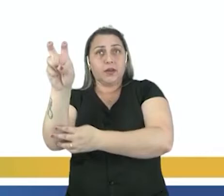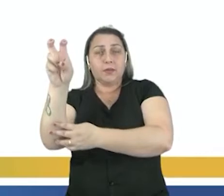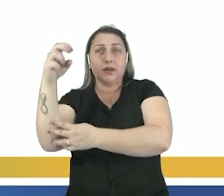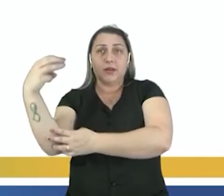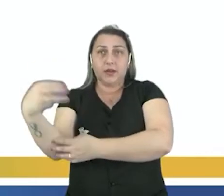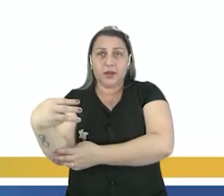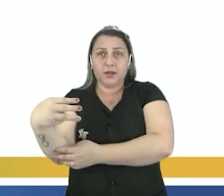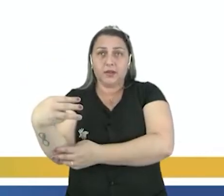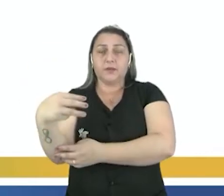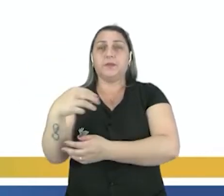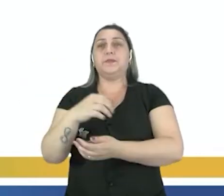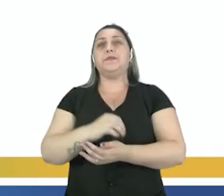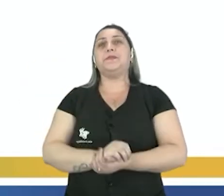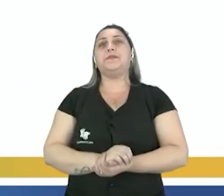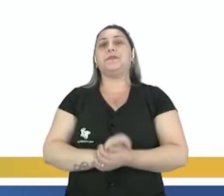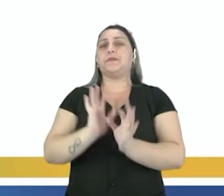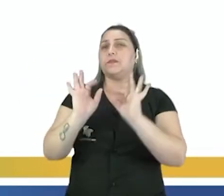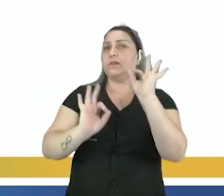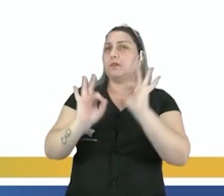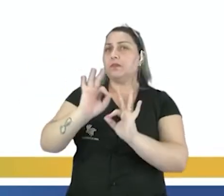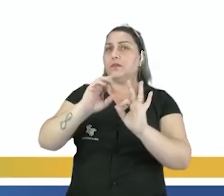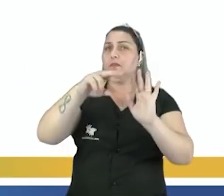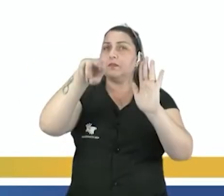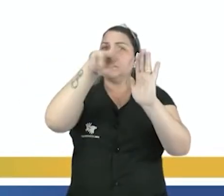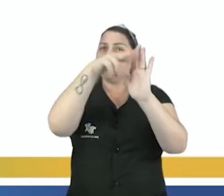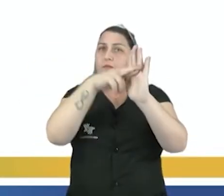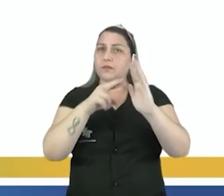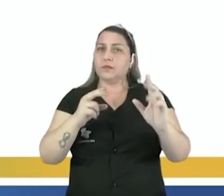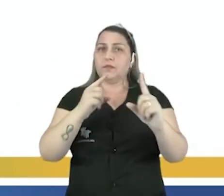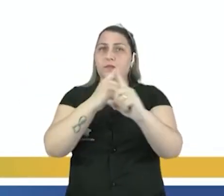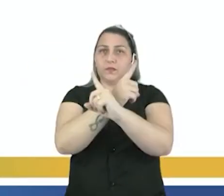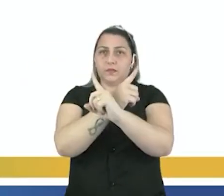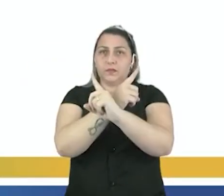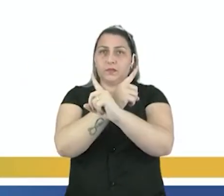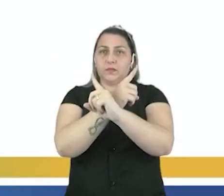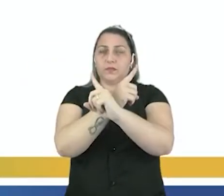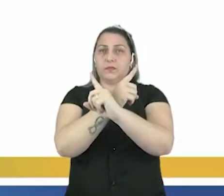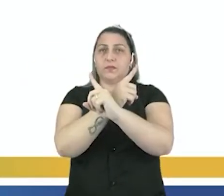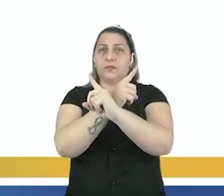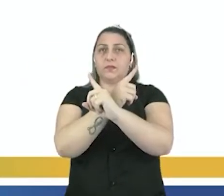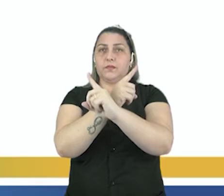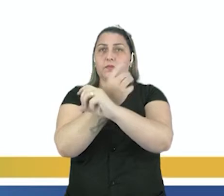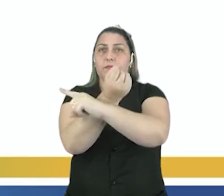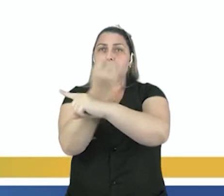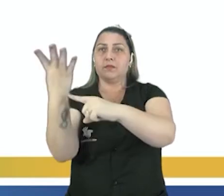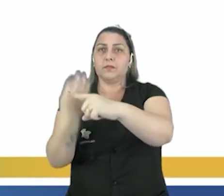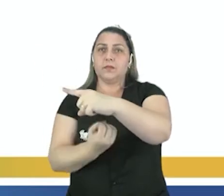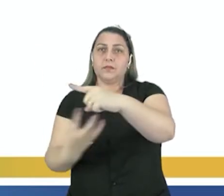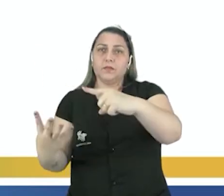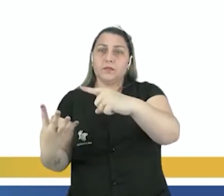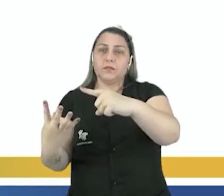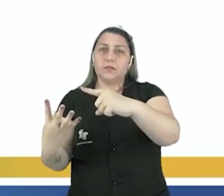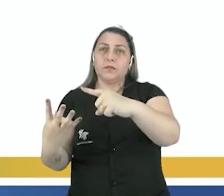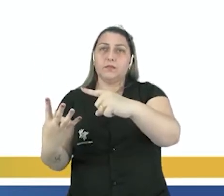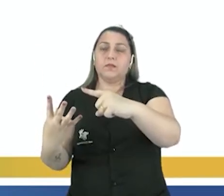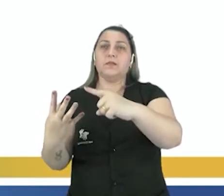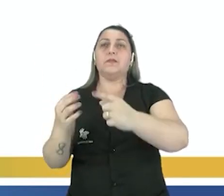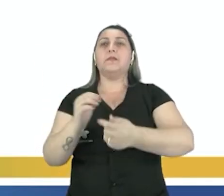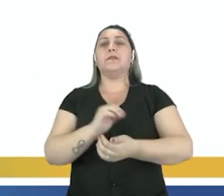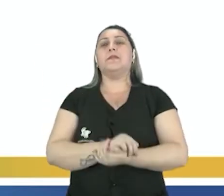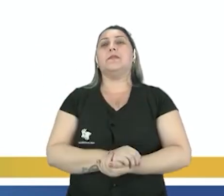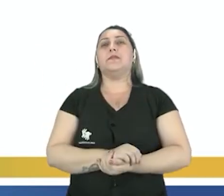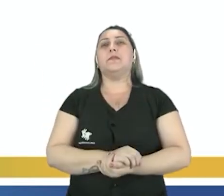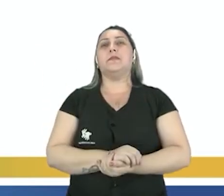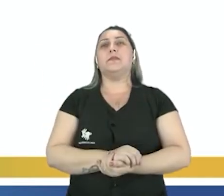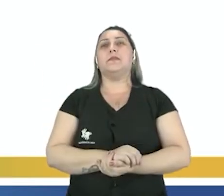15 está para 3. Aí eu monto uma regra de 3, uma igualdade de frações, e aí aplicar o produto dos meios pelos